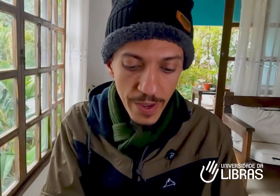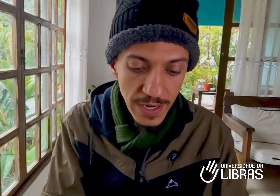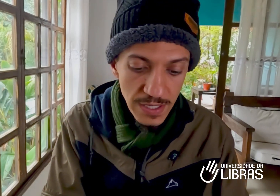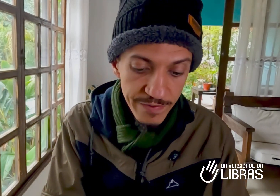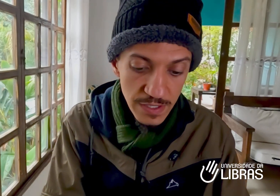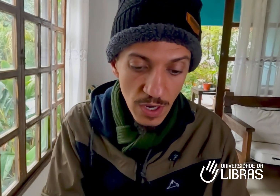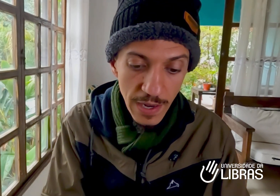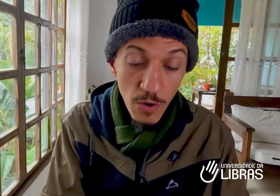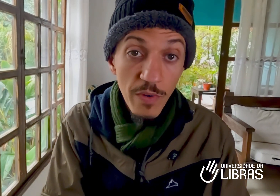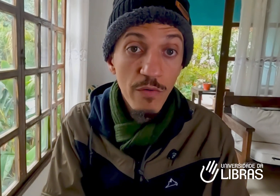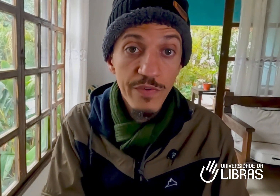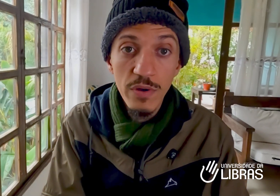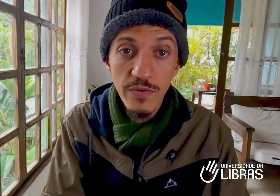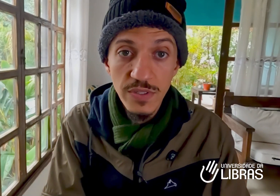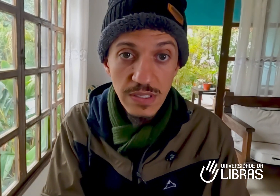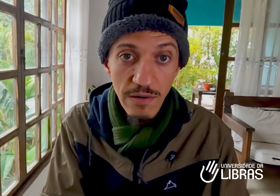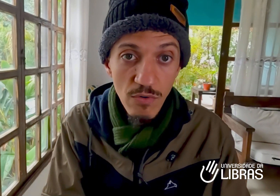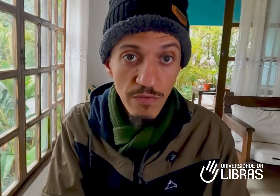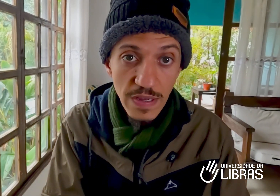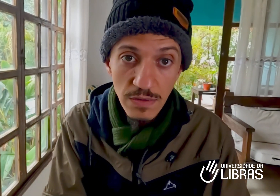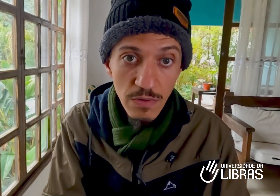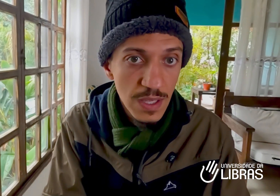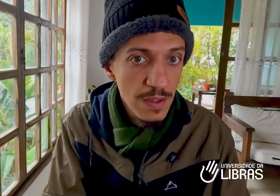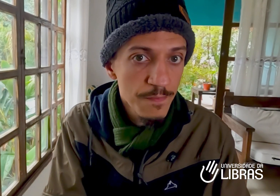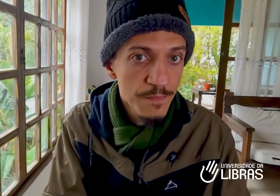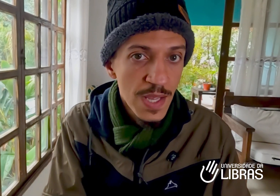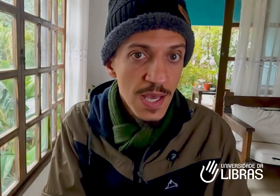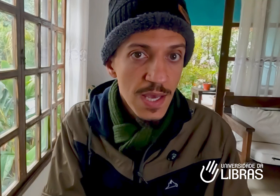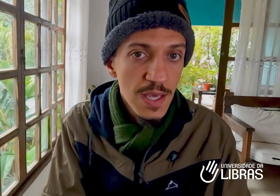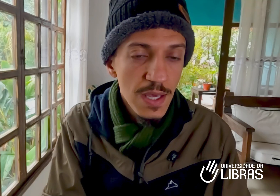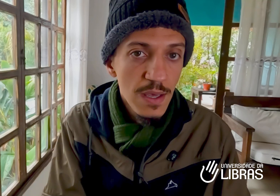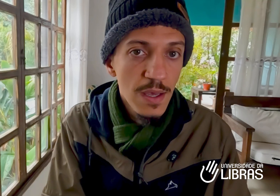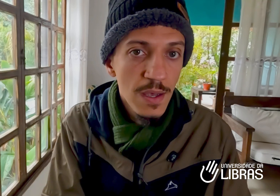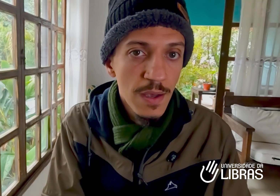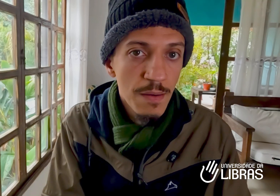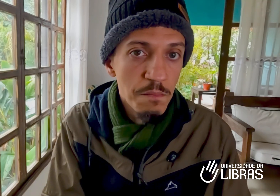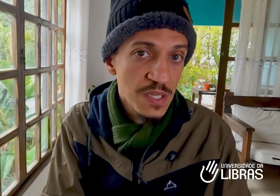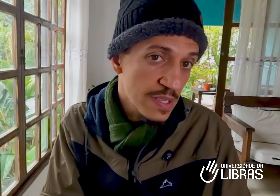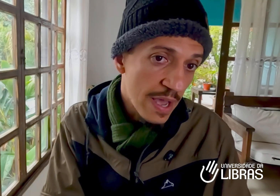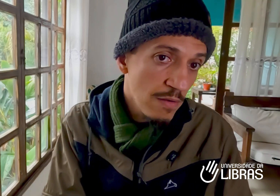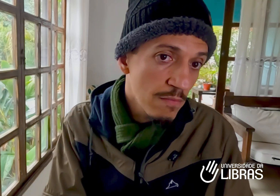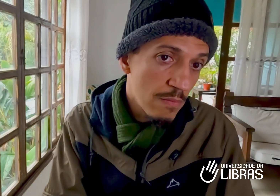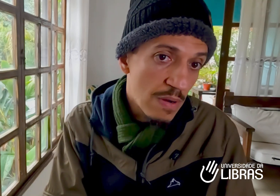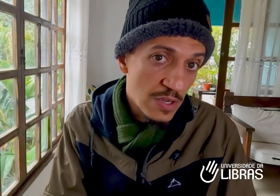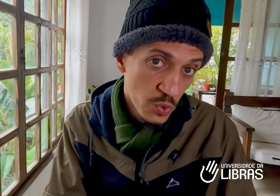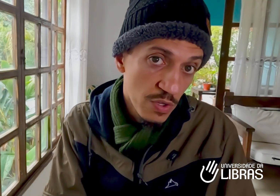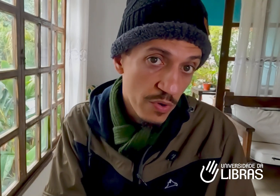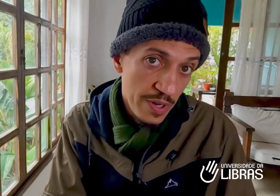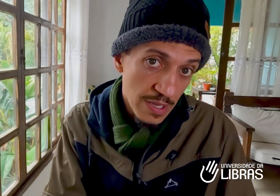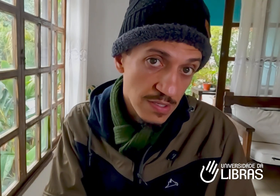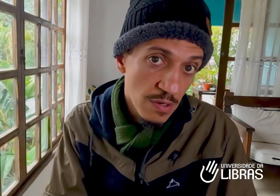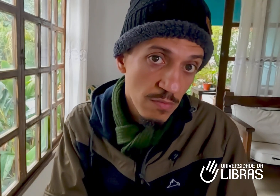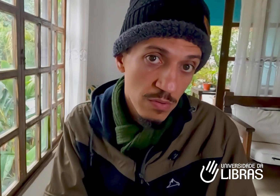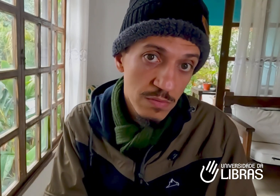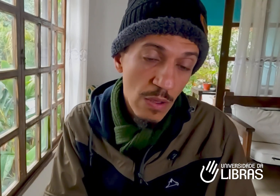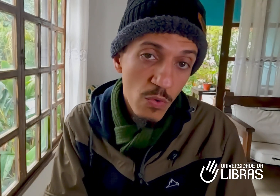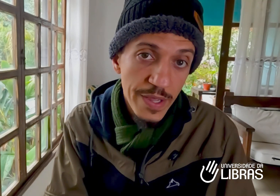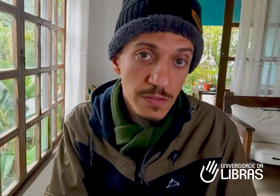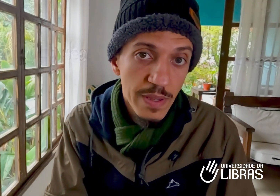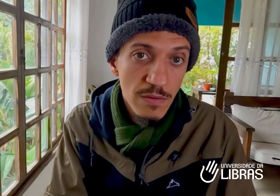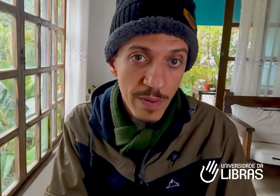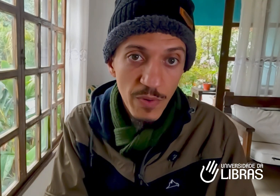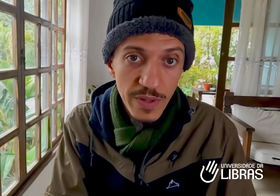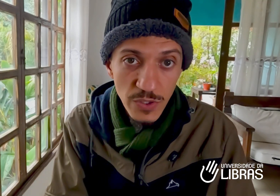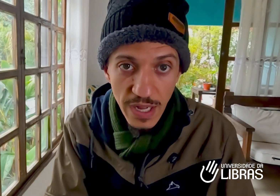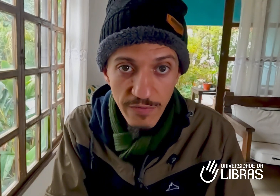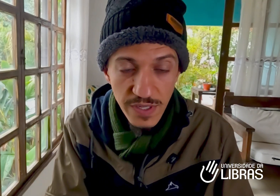lá com eles e falei assim, olha, eu vi o que vocês estavam conversando aqui e vocês querem uma ajuda, uma orientação? Eu tenho